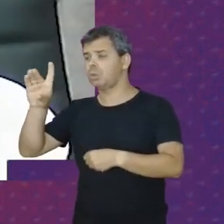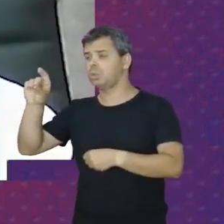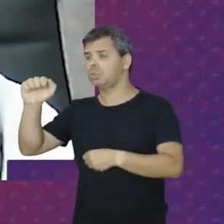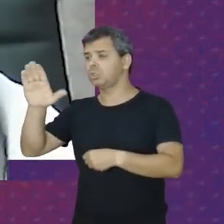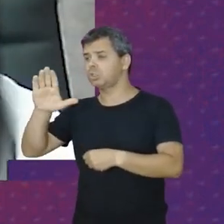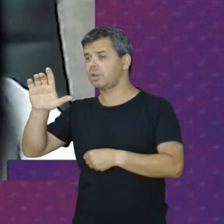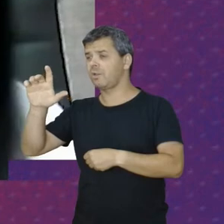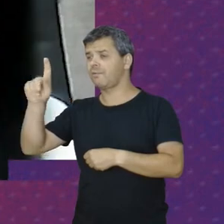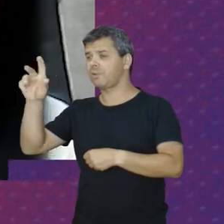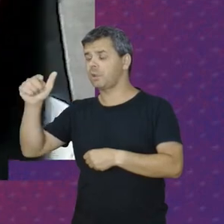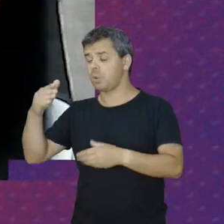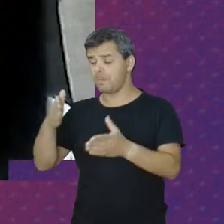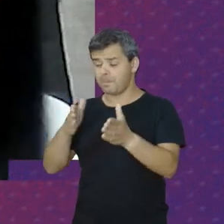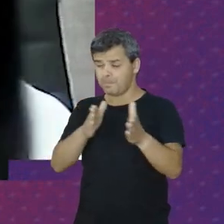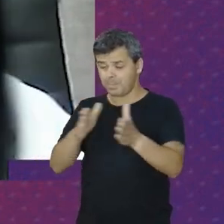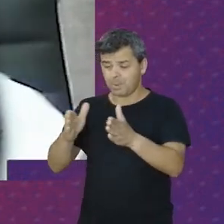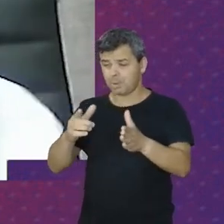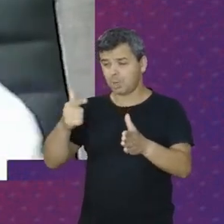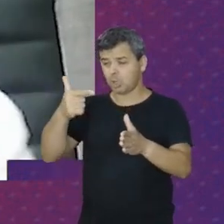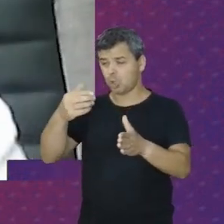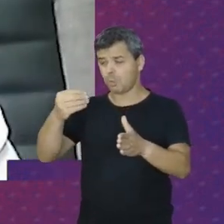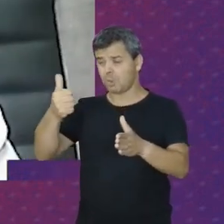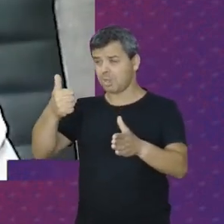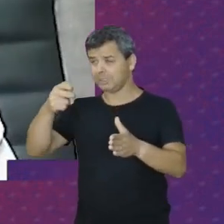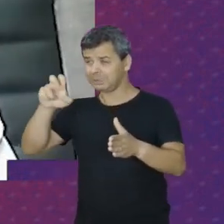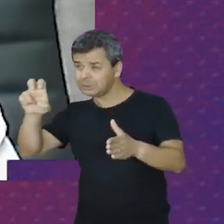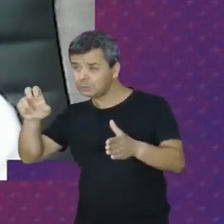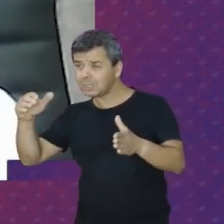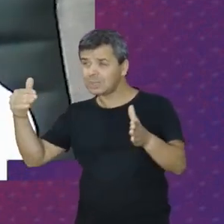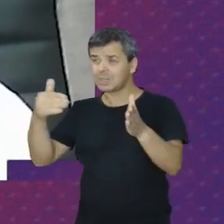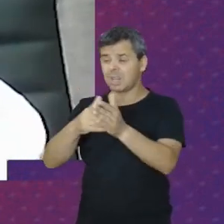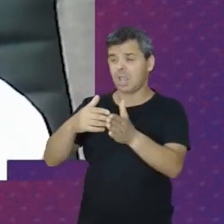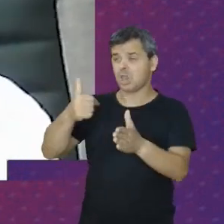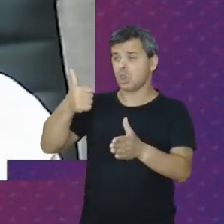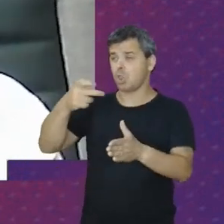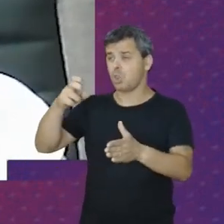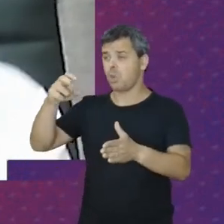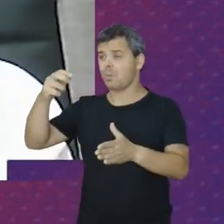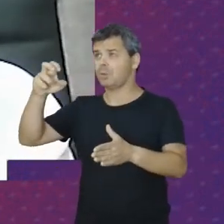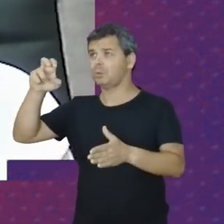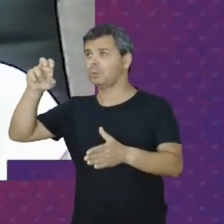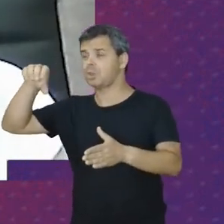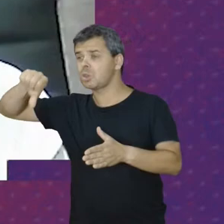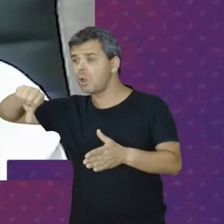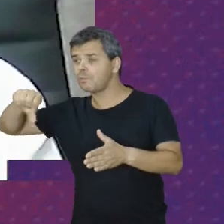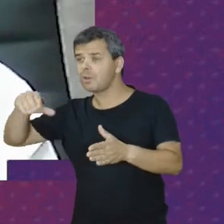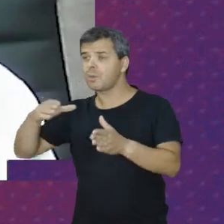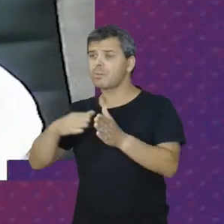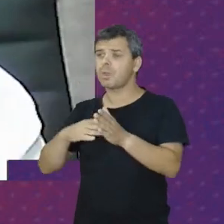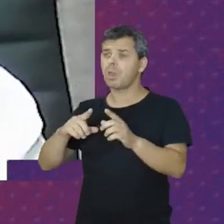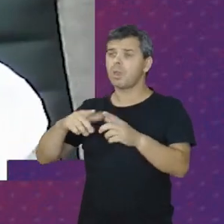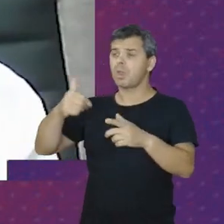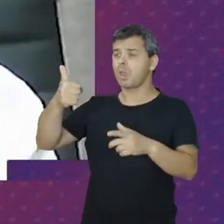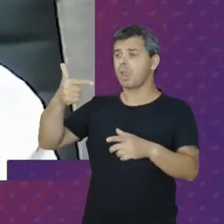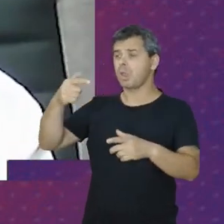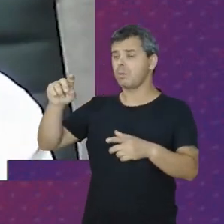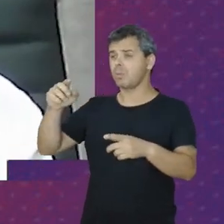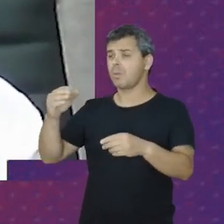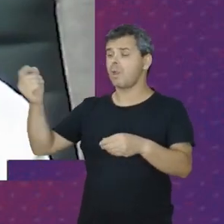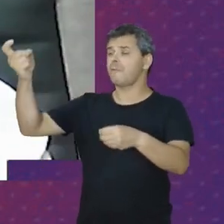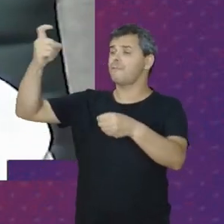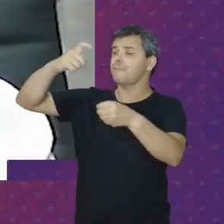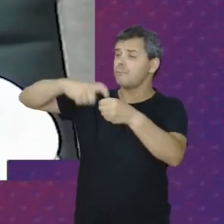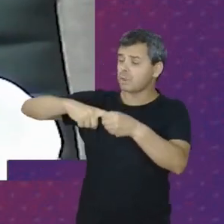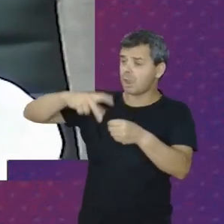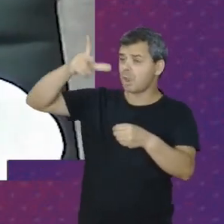de 2005 até 2008, o segundo, 2009 a 2012, e o terceiro eu deixei de ser deputada federal para voltar